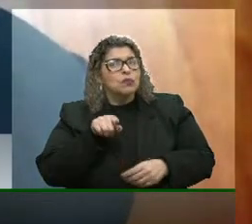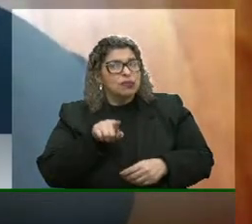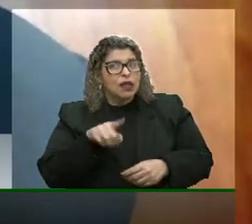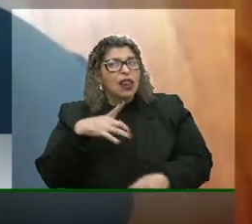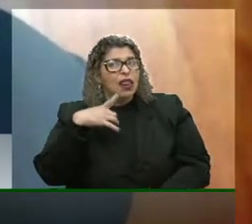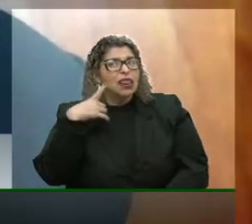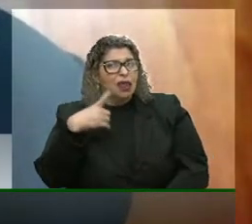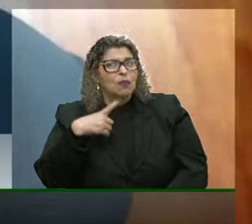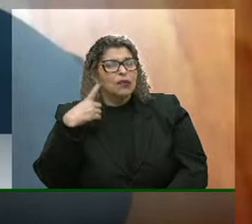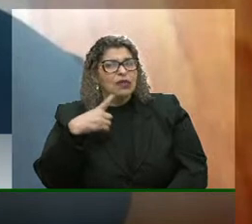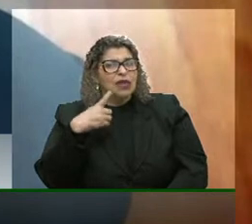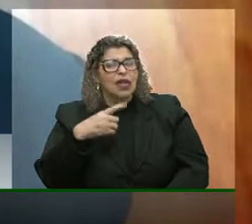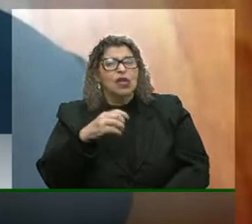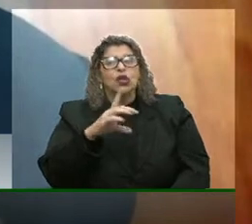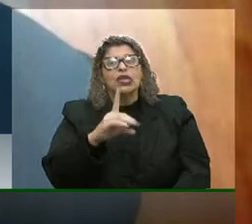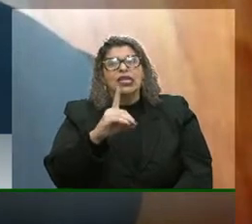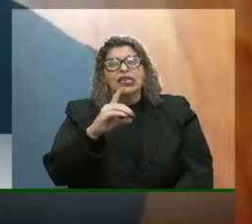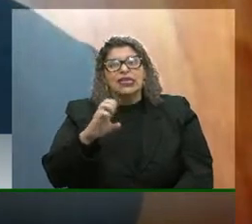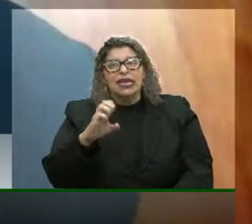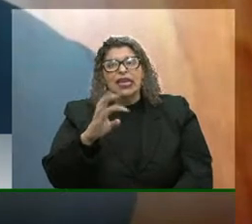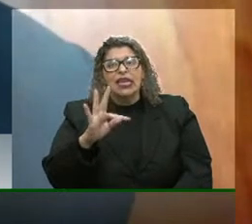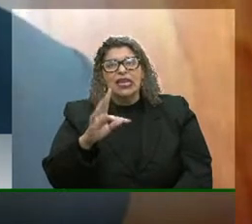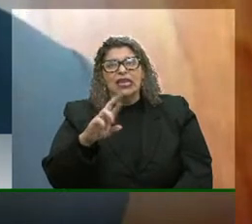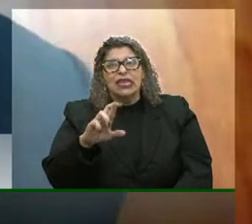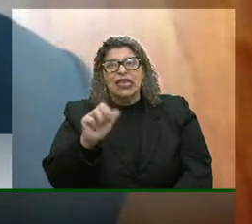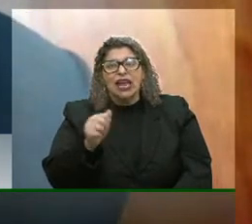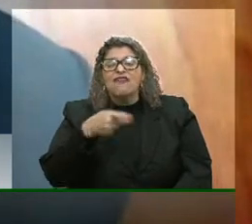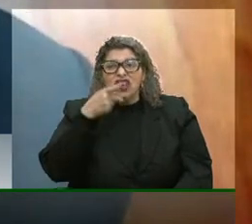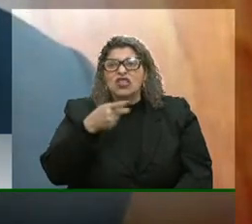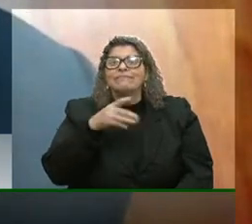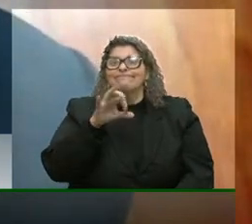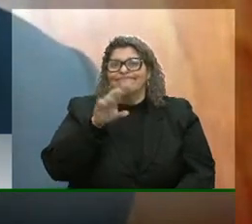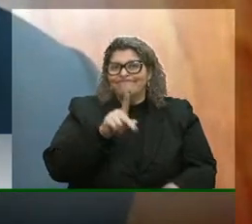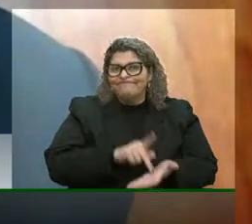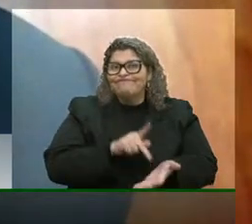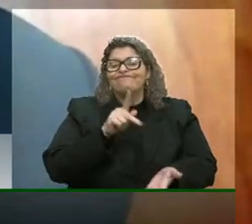Excelência está dizendo, e o Detran esteve conosco e confessou o crime.